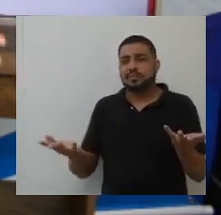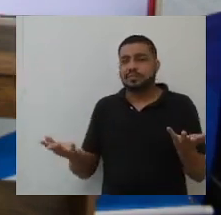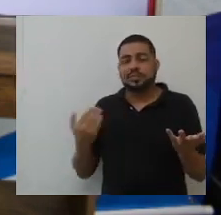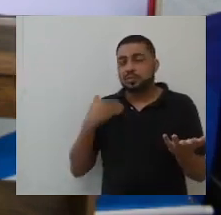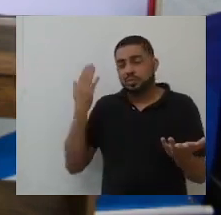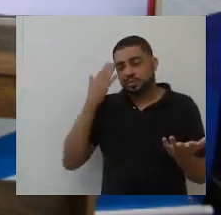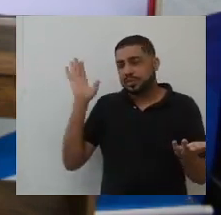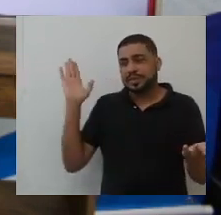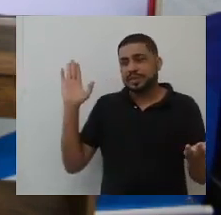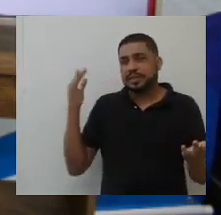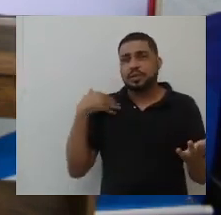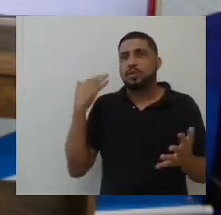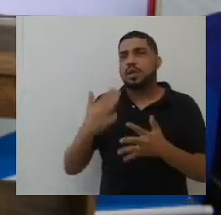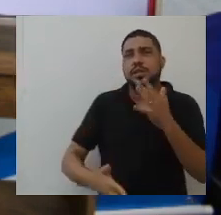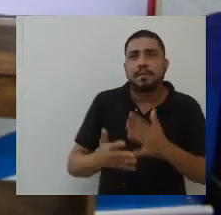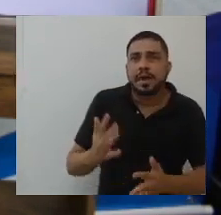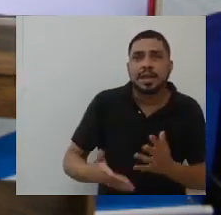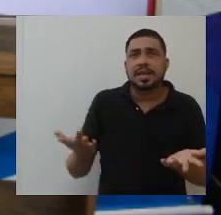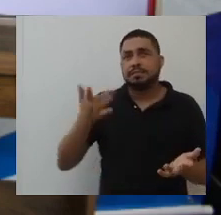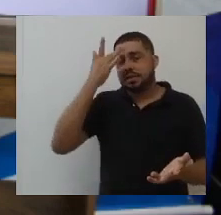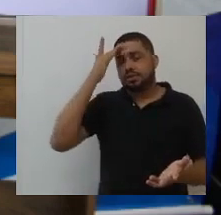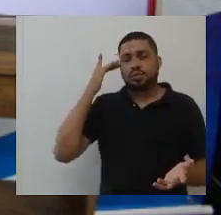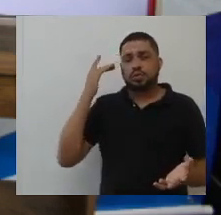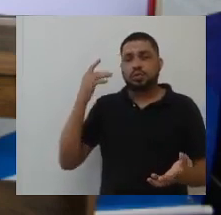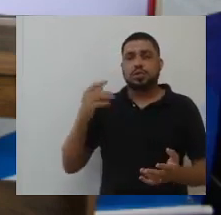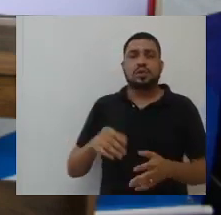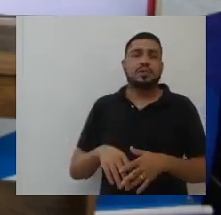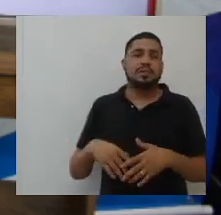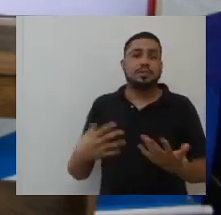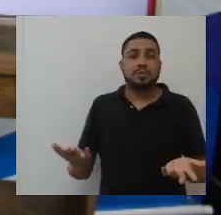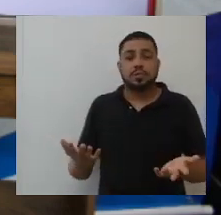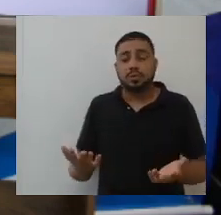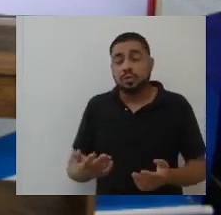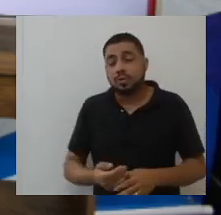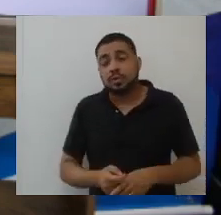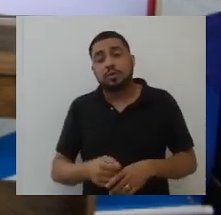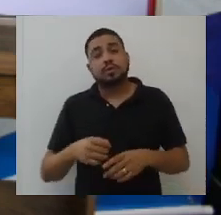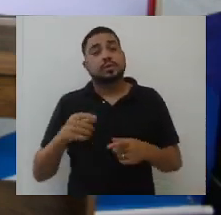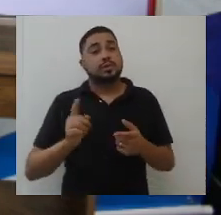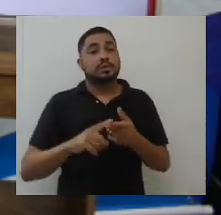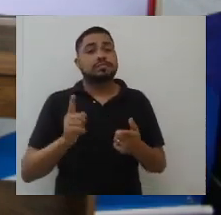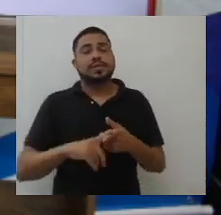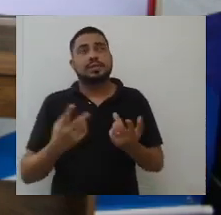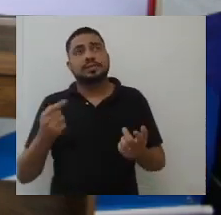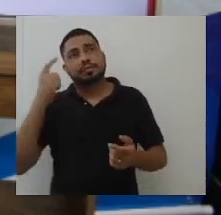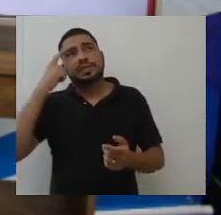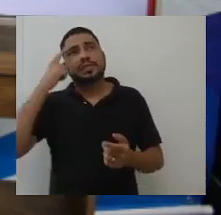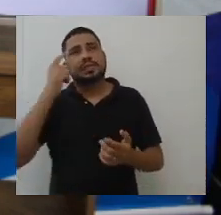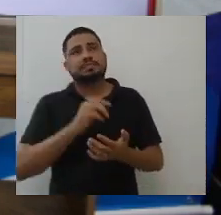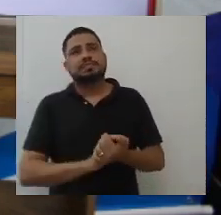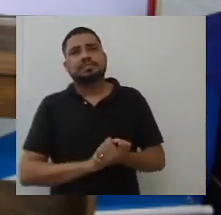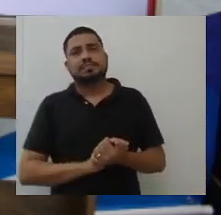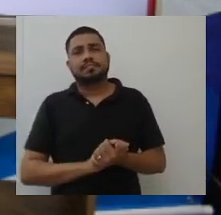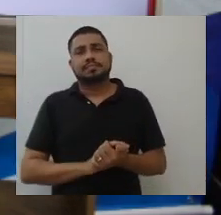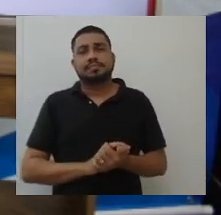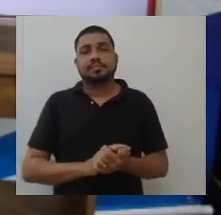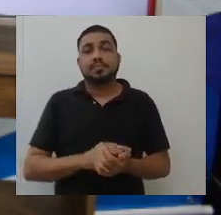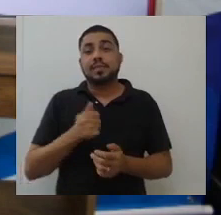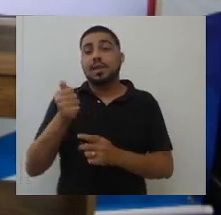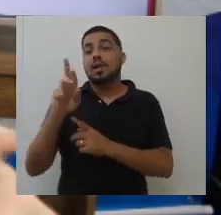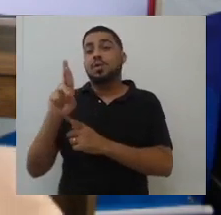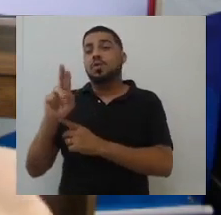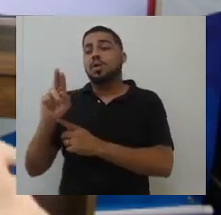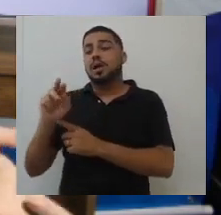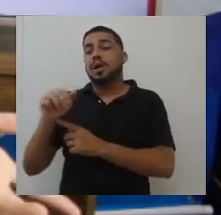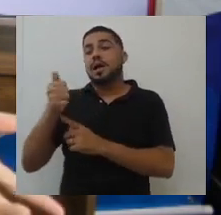Não sei, eu atrapalhei a pessoa em algum sentido. Uma outra expressão seria, vamos pensar, armar um barraco. Quem aí